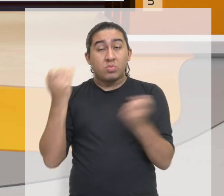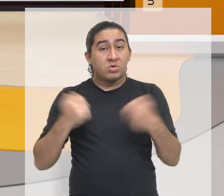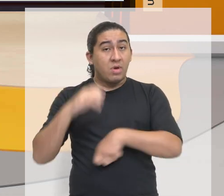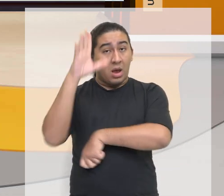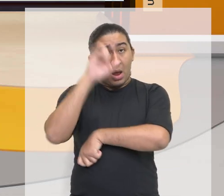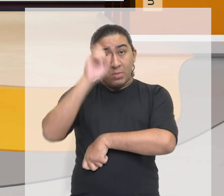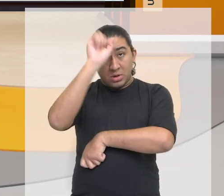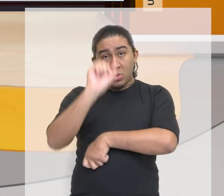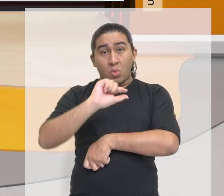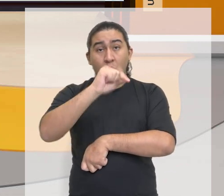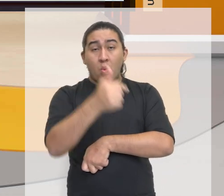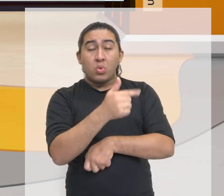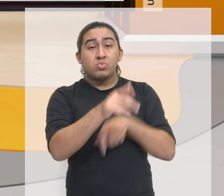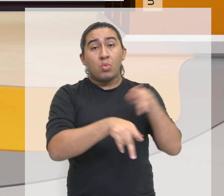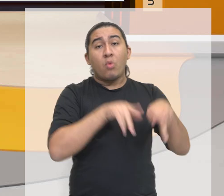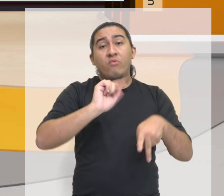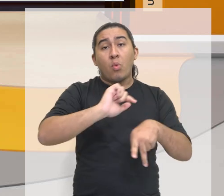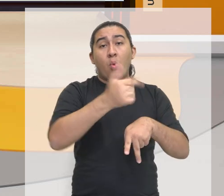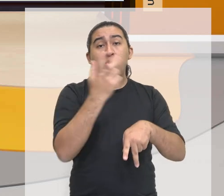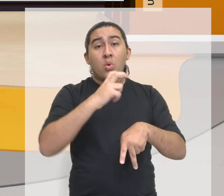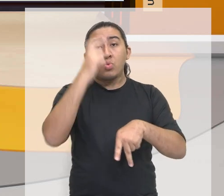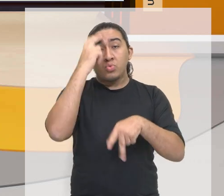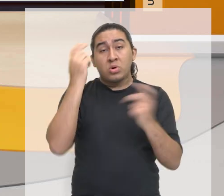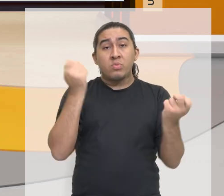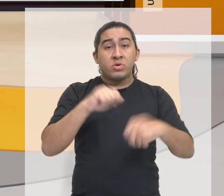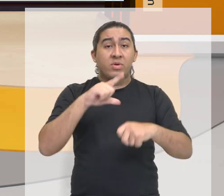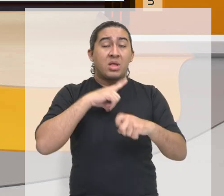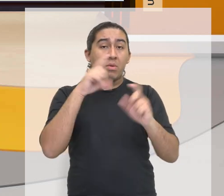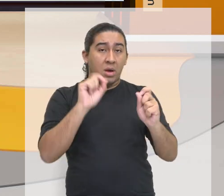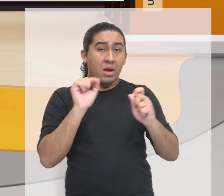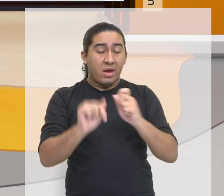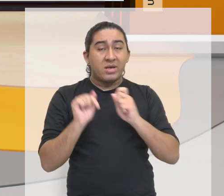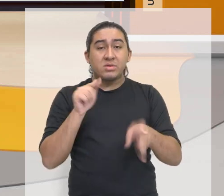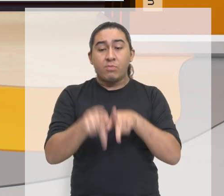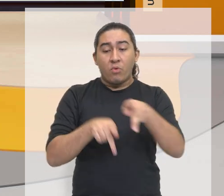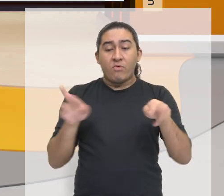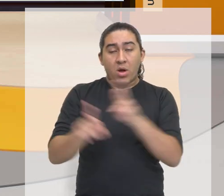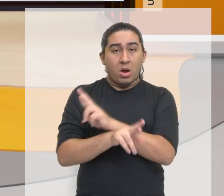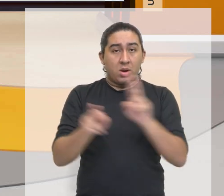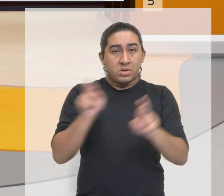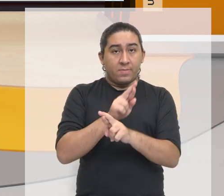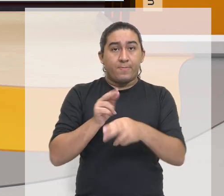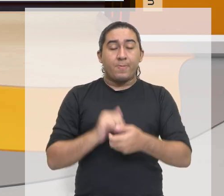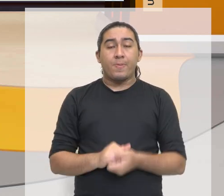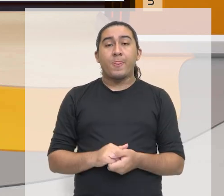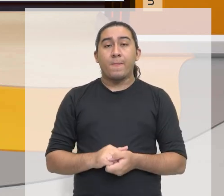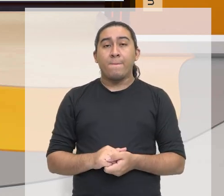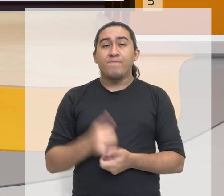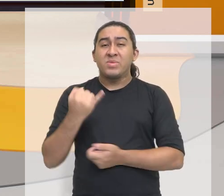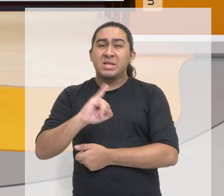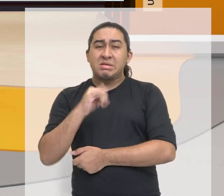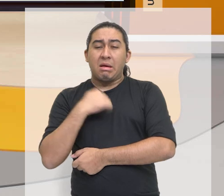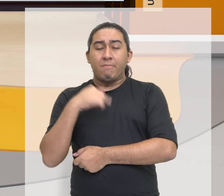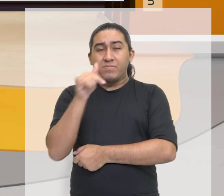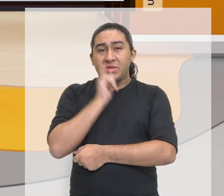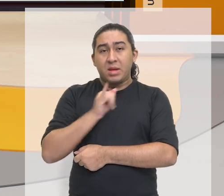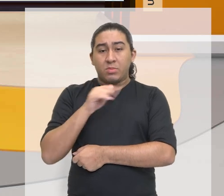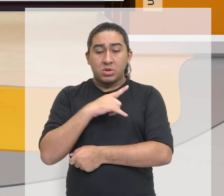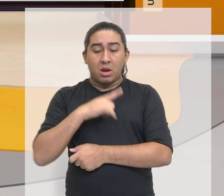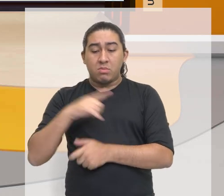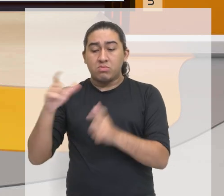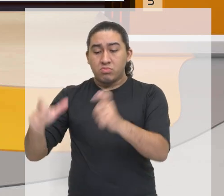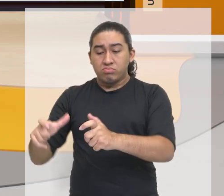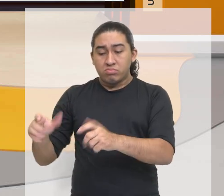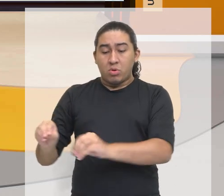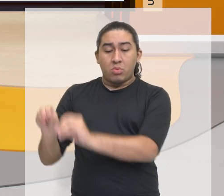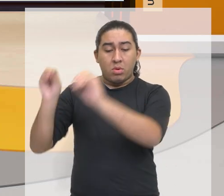culturas diferenciadas. E isso é proporcionado justamente pela globalização. No momento em que estamos inseridos em outro